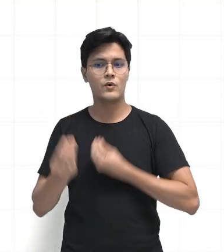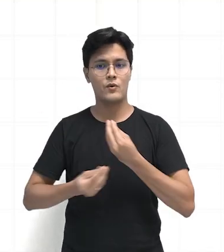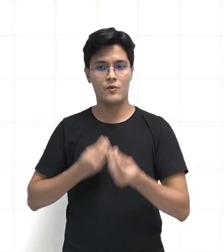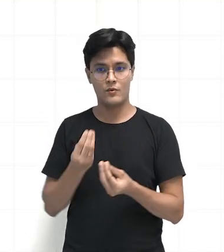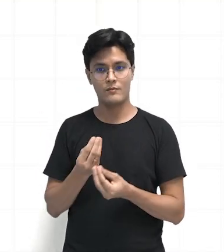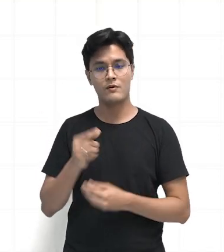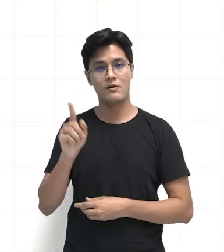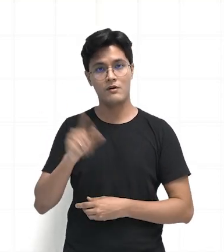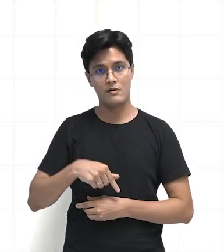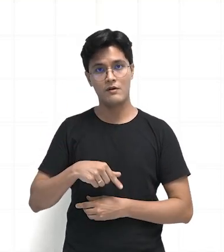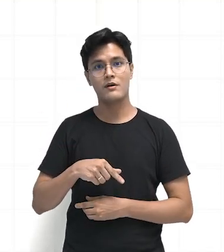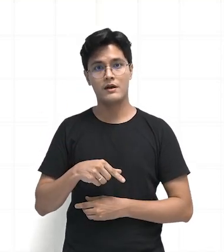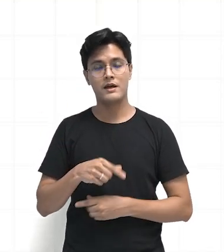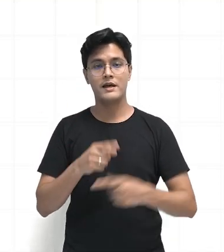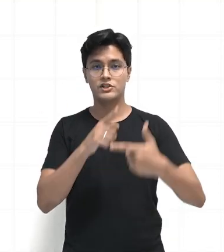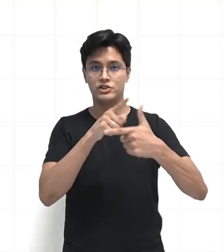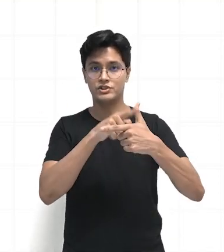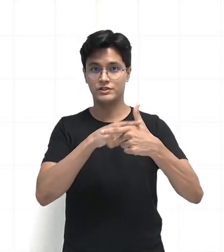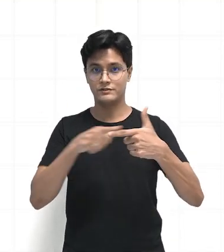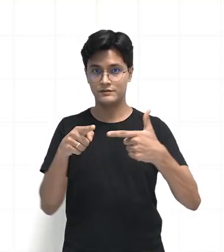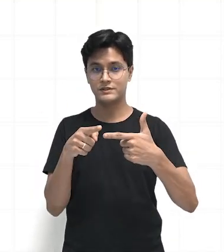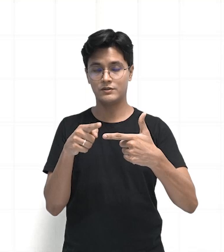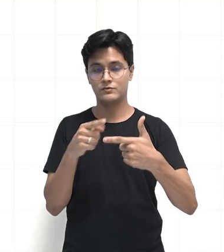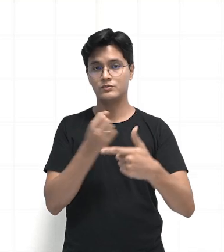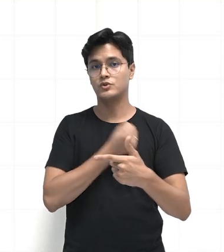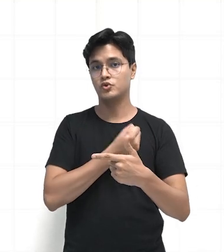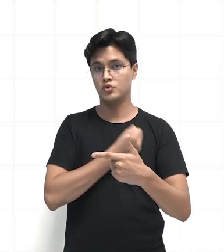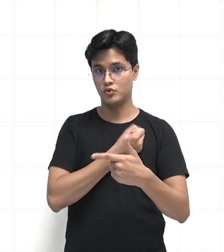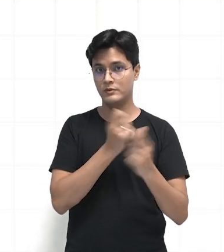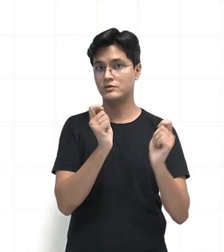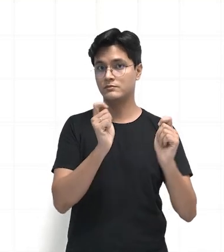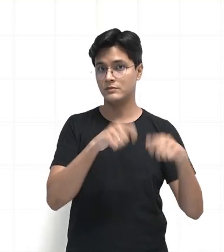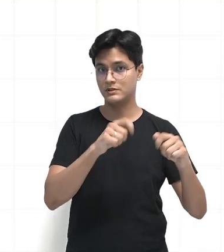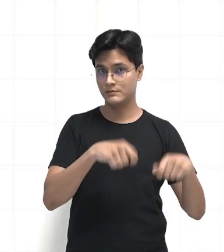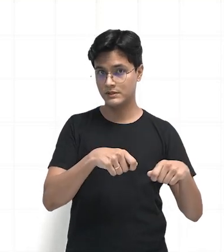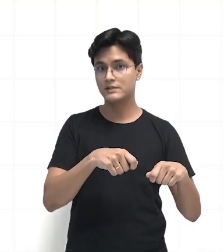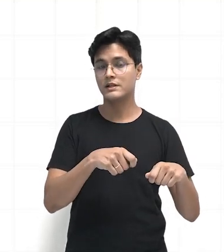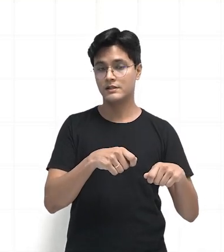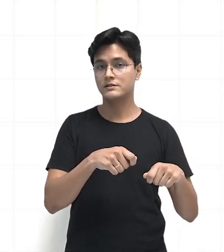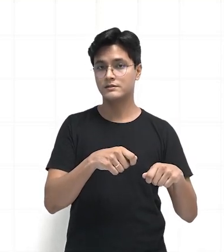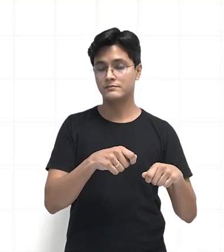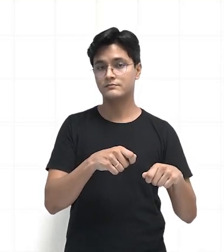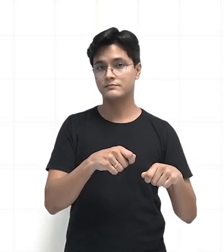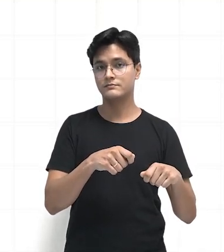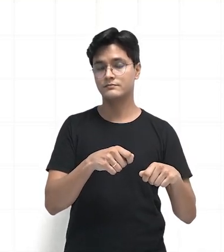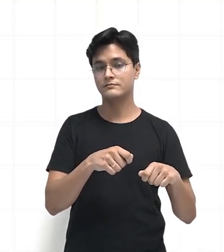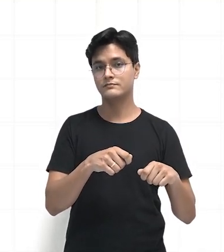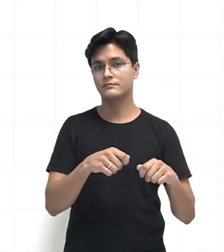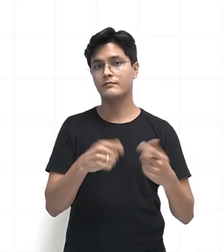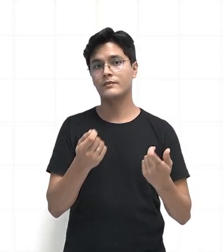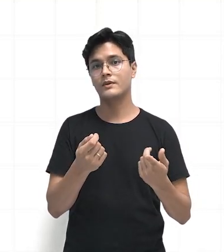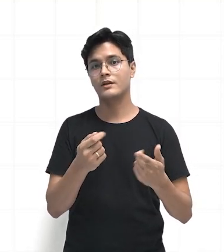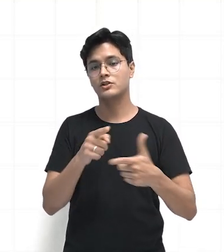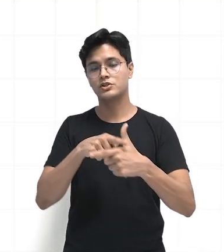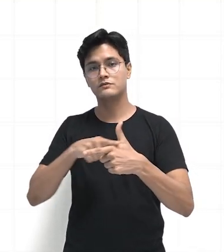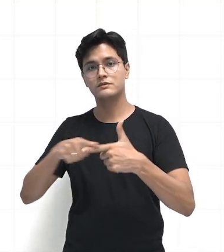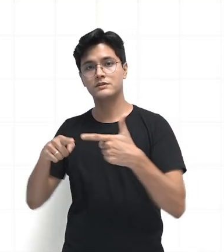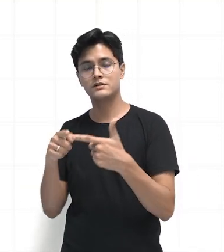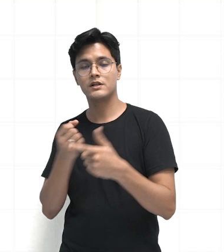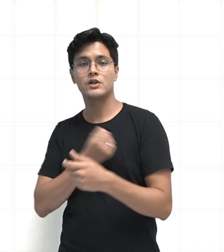seja, a divisão entre o número de possibilidades favoráveis e o número total